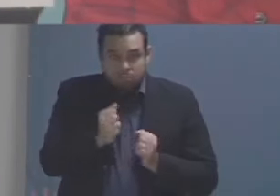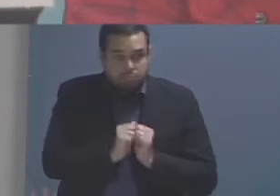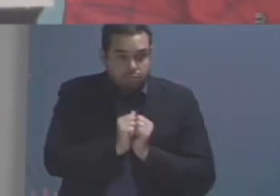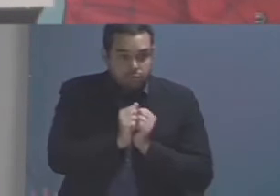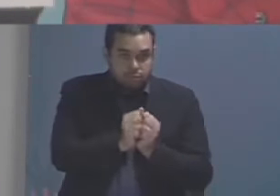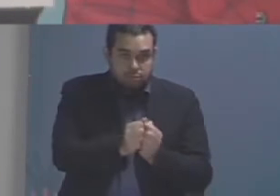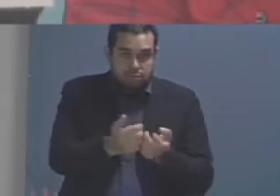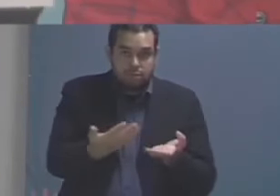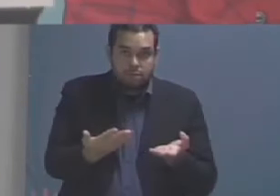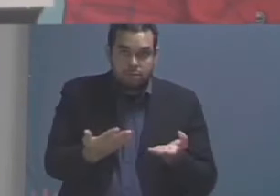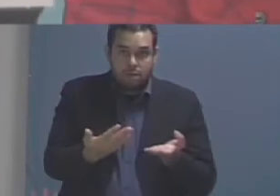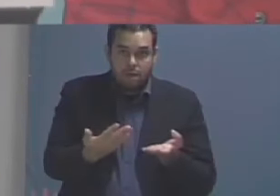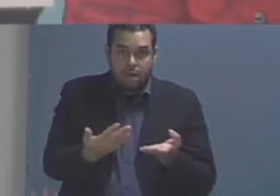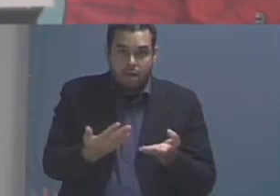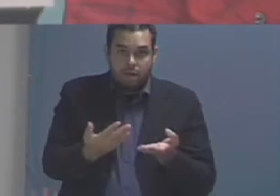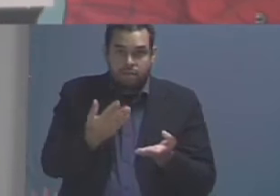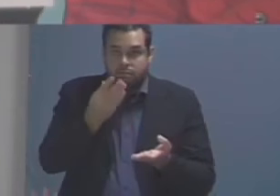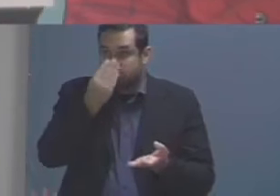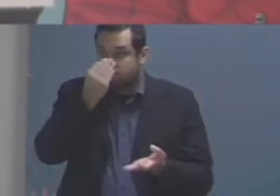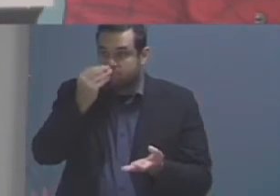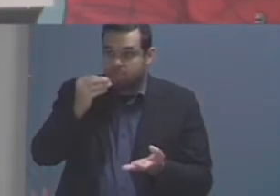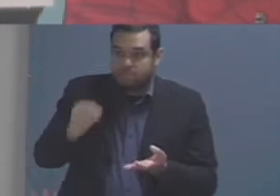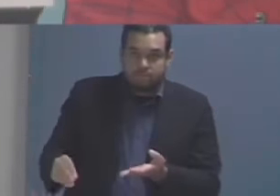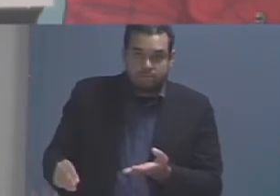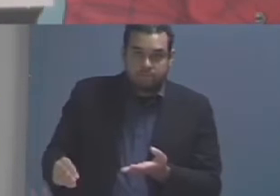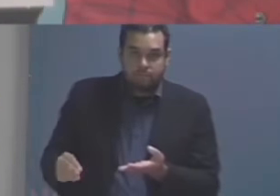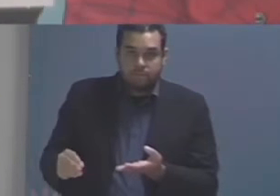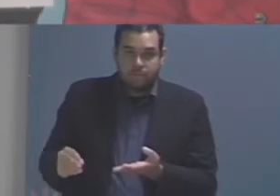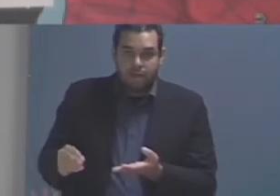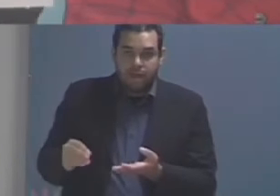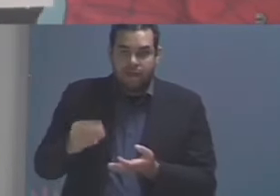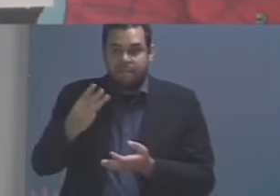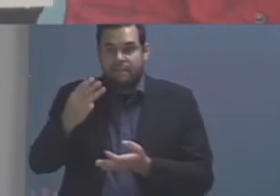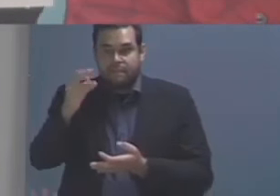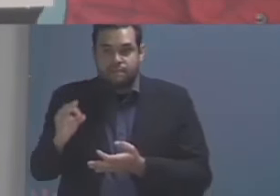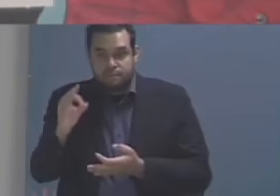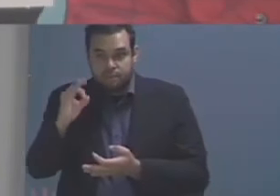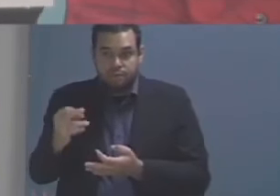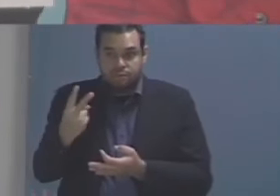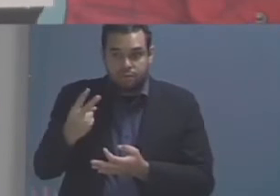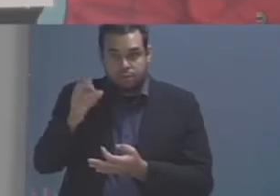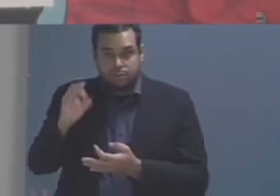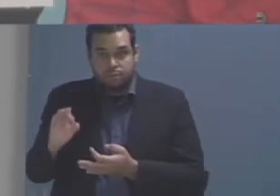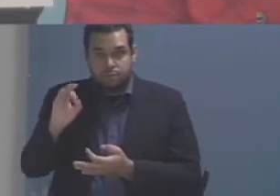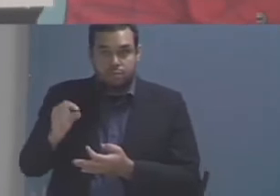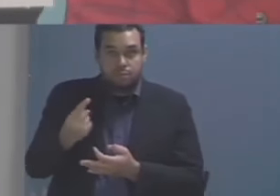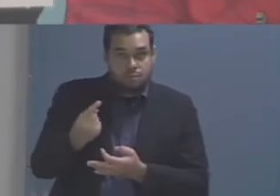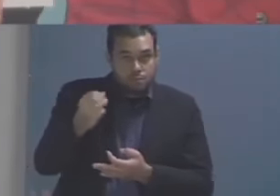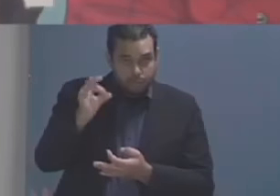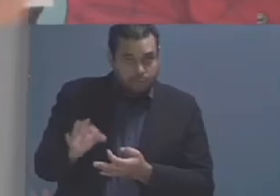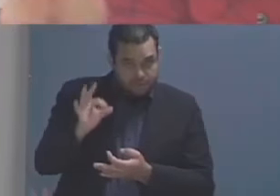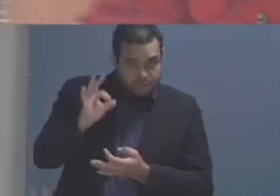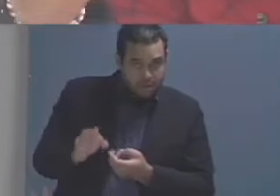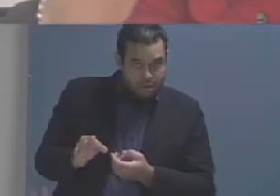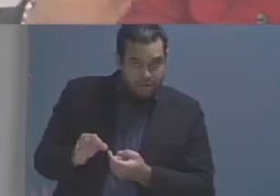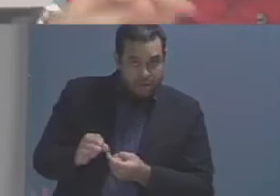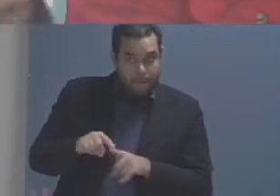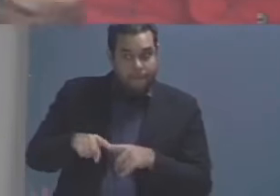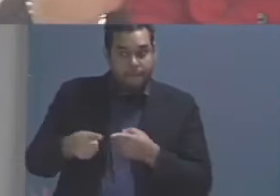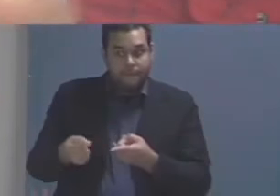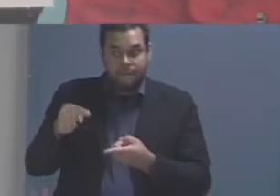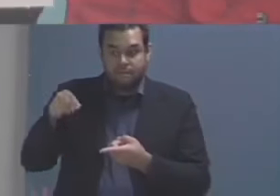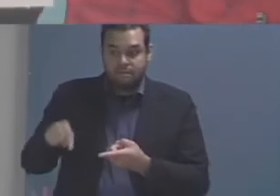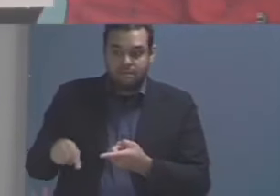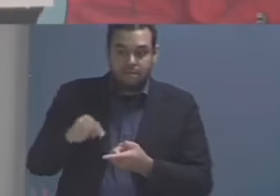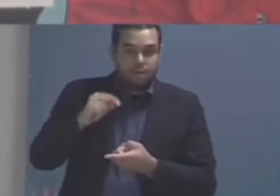exemplo, do desprezo às formas de participação. Ah, é 3%, é 2%, é 1%. O fato é que eles deliberadamente